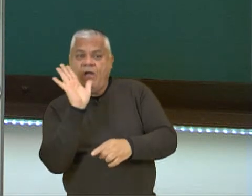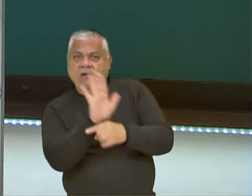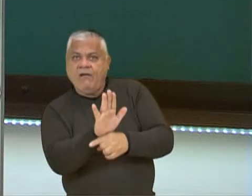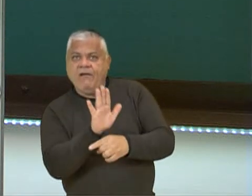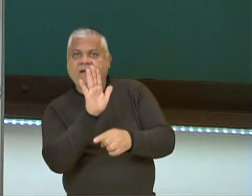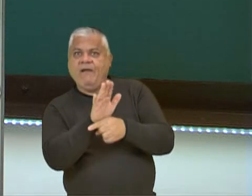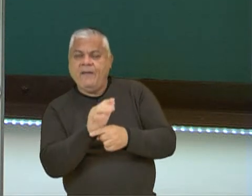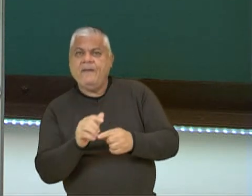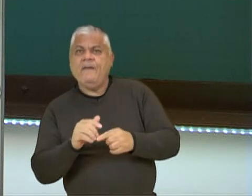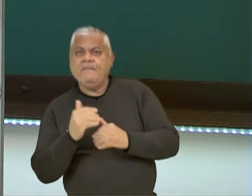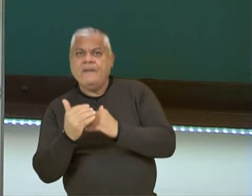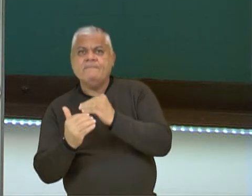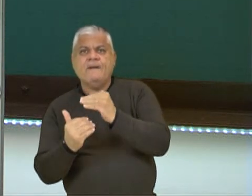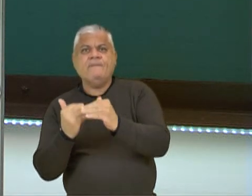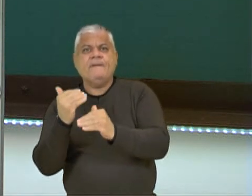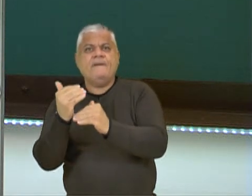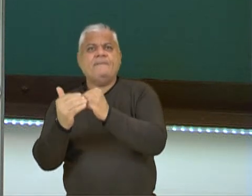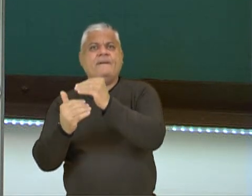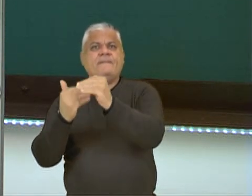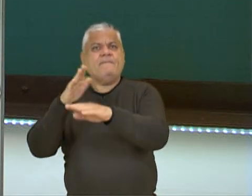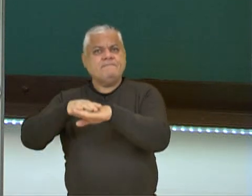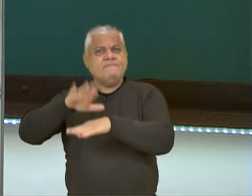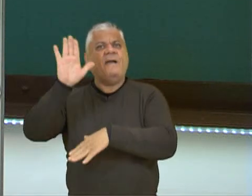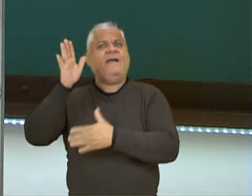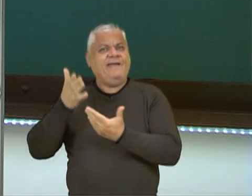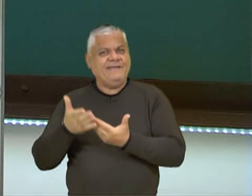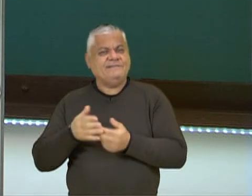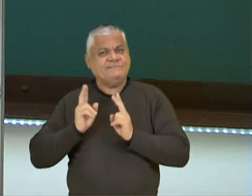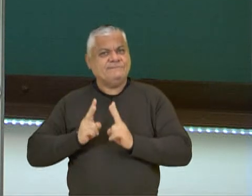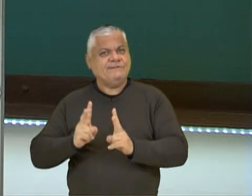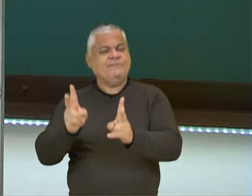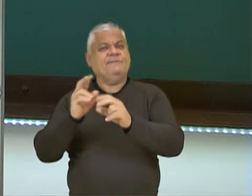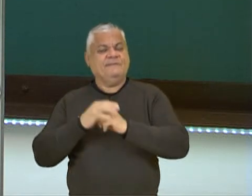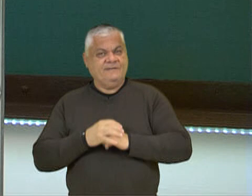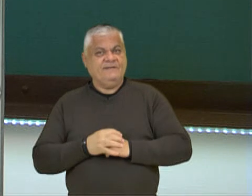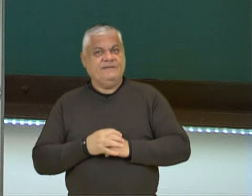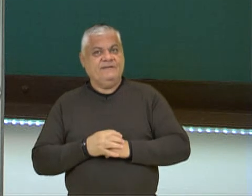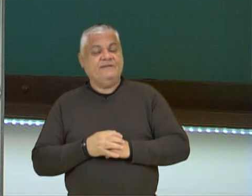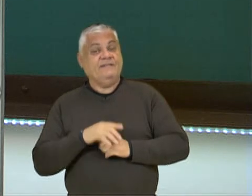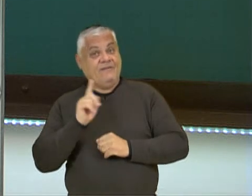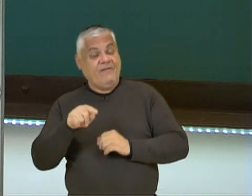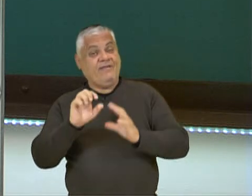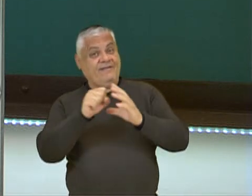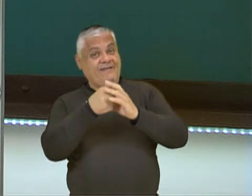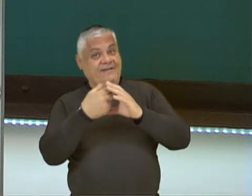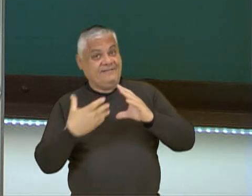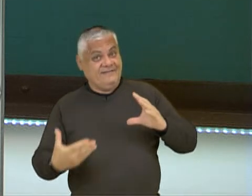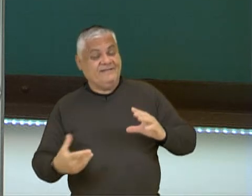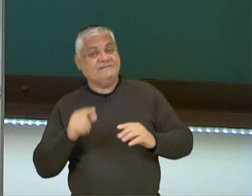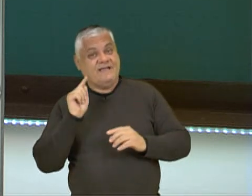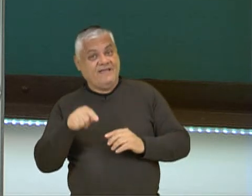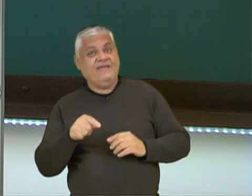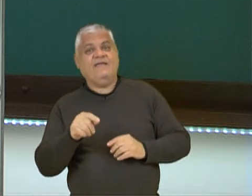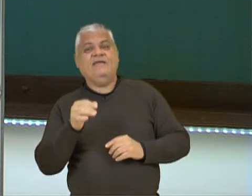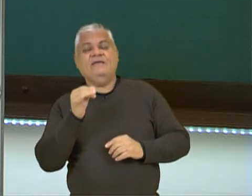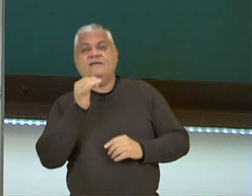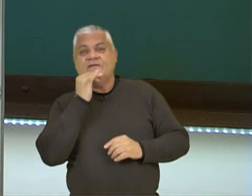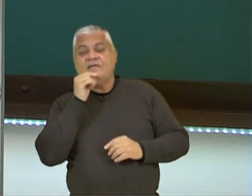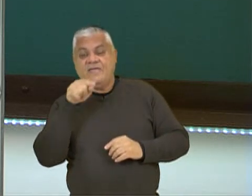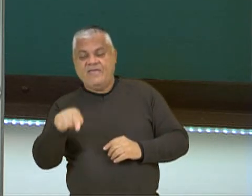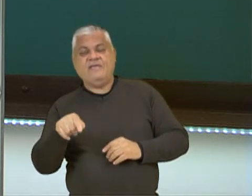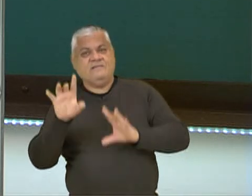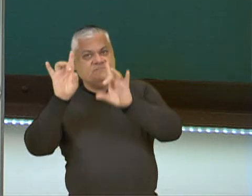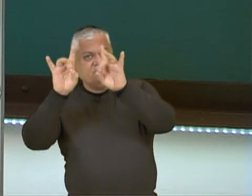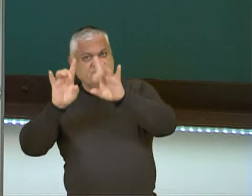tem crescido cada vez mais nos últimos anos. Então, essas características fazem com que ele se